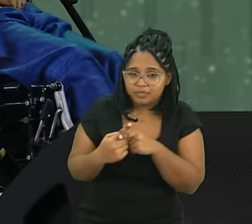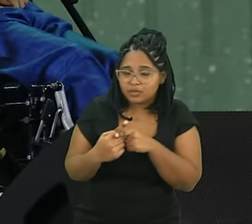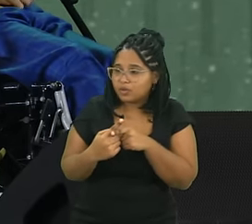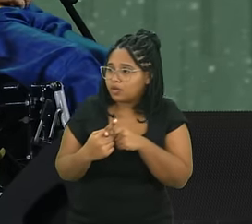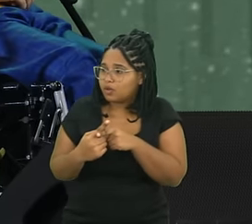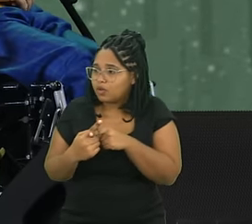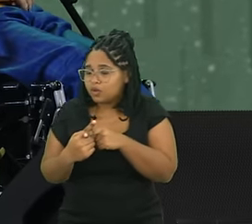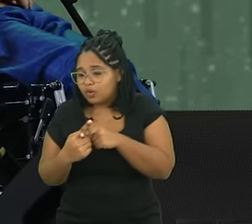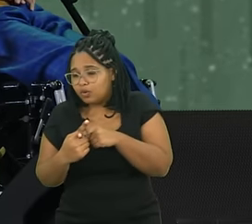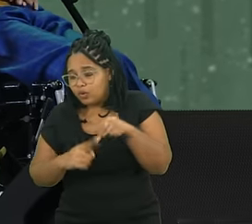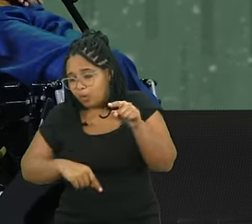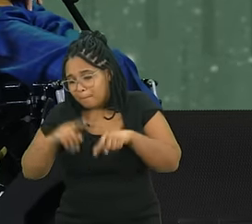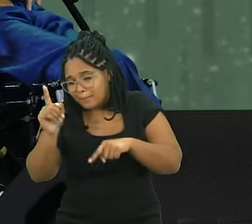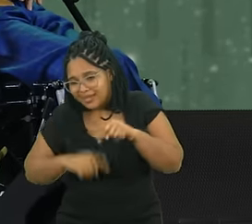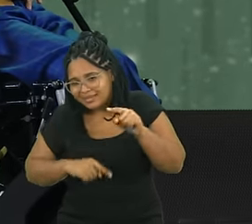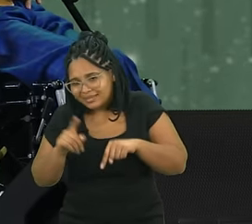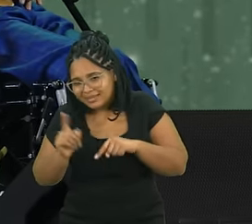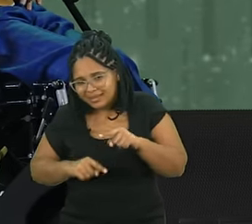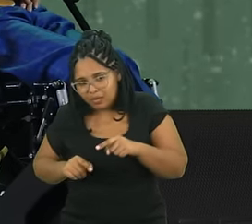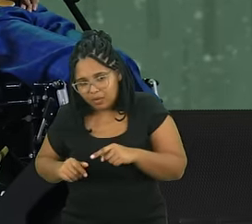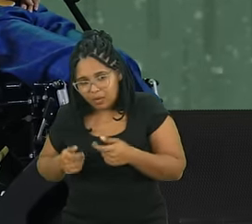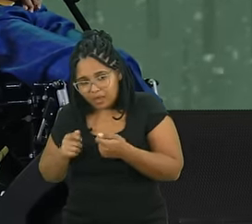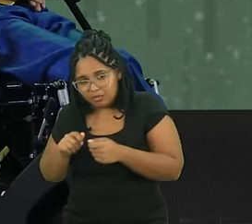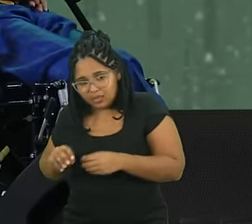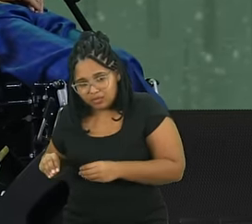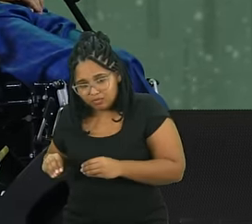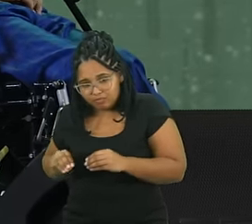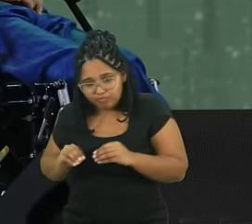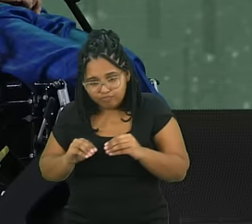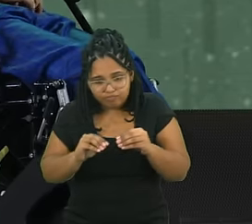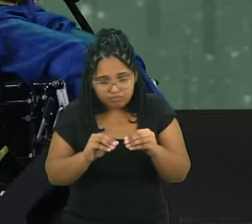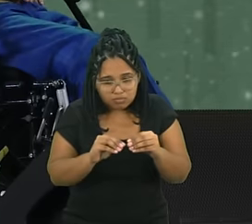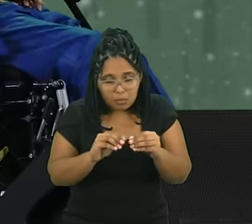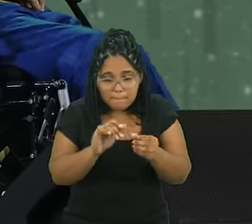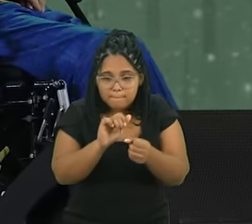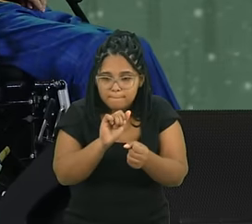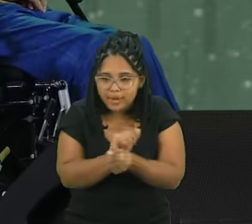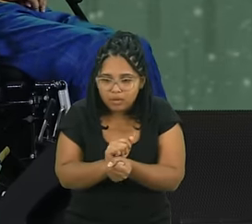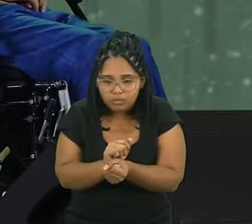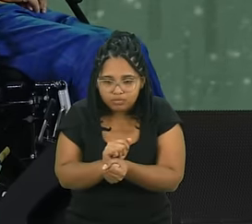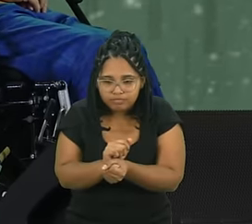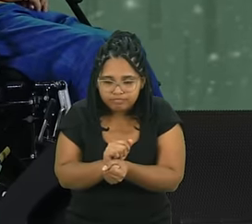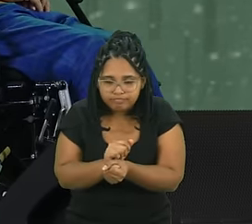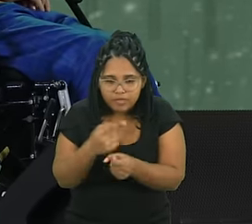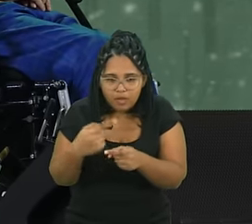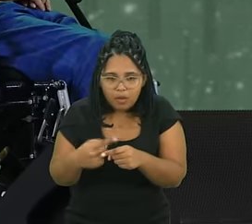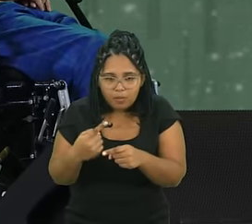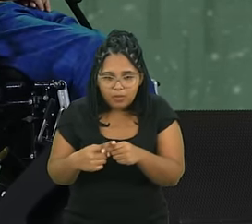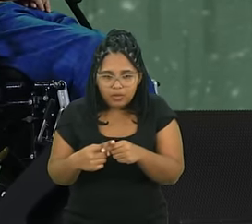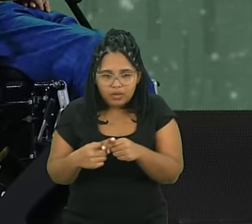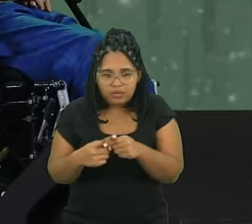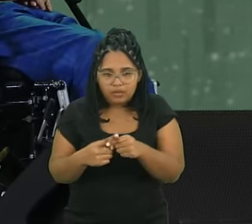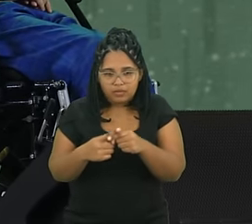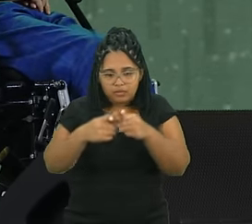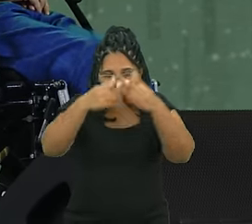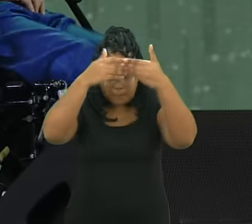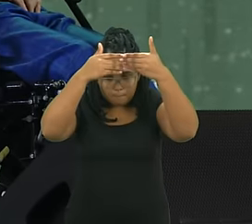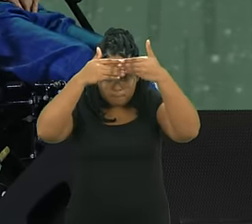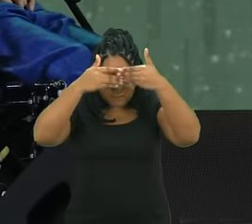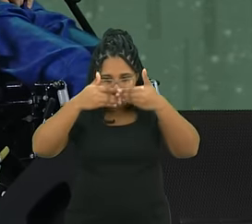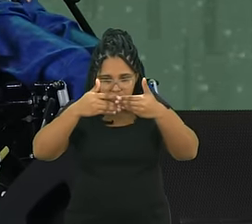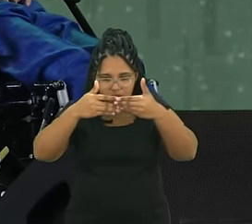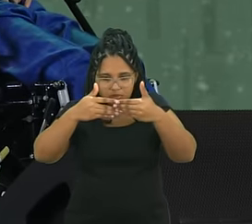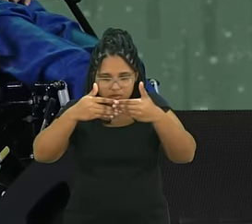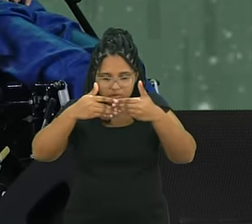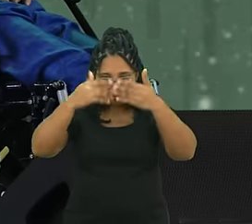até onde o local para ser retirado por tumor, ele parou de funcionar. Porque a parede do tumor, a parede do tronco cerebral está